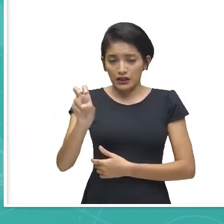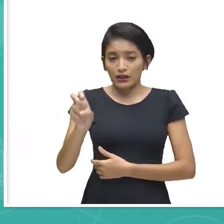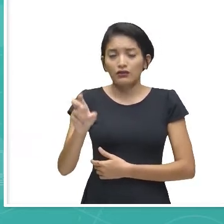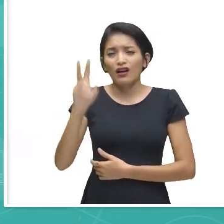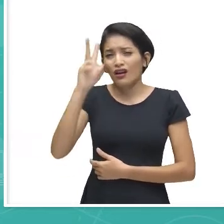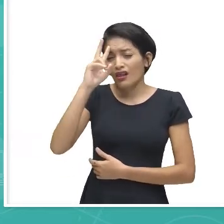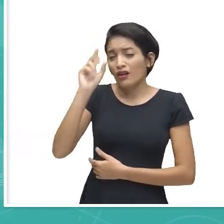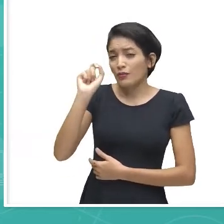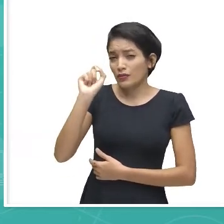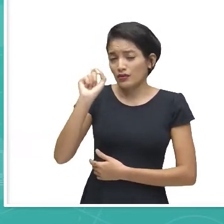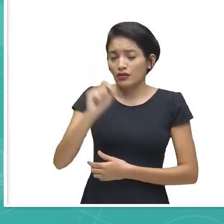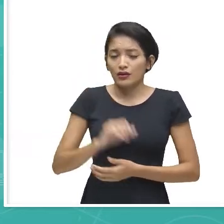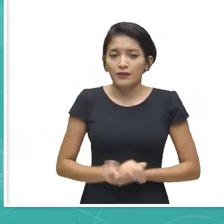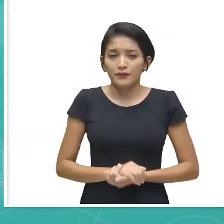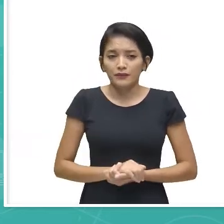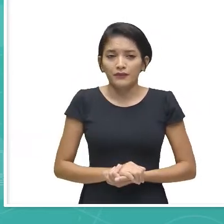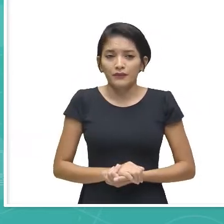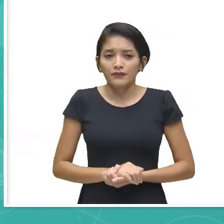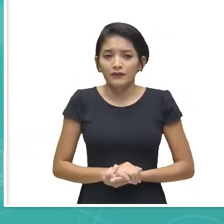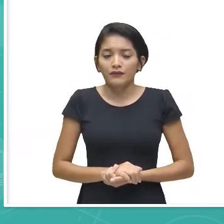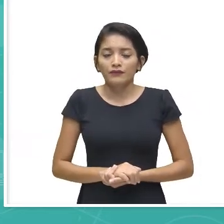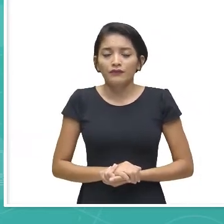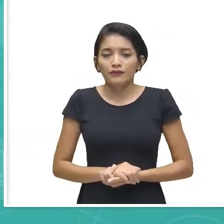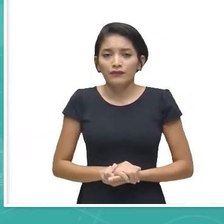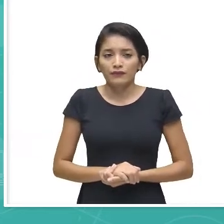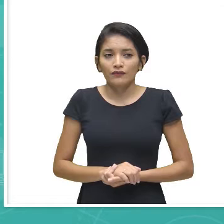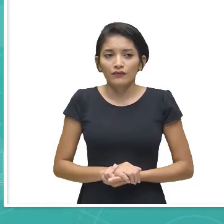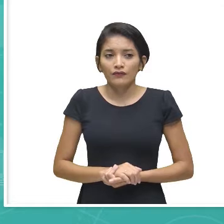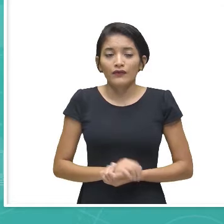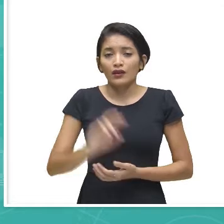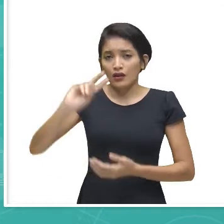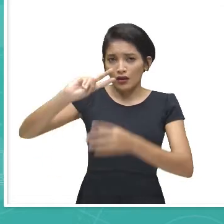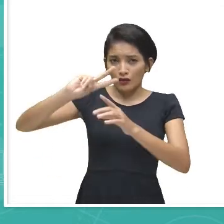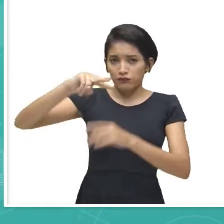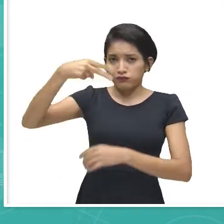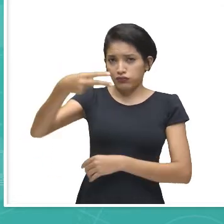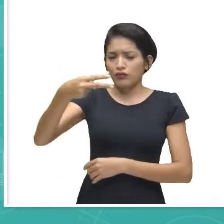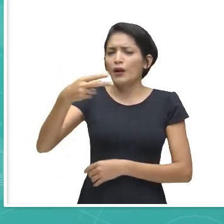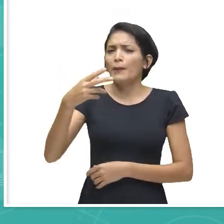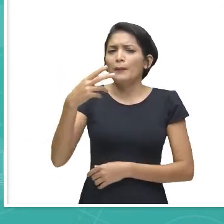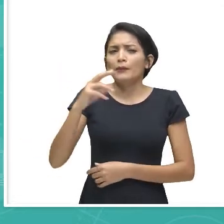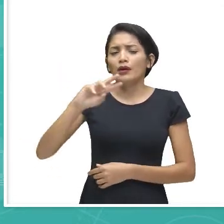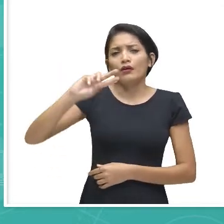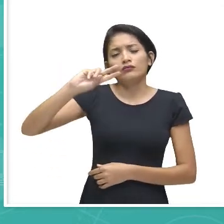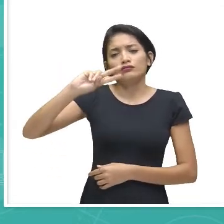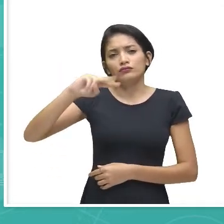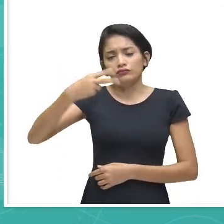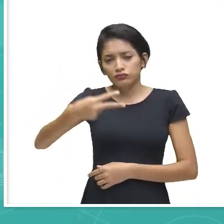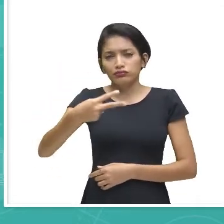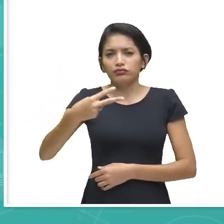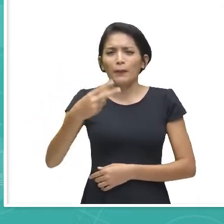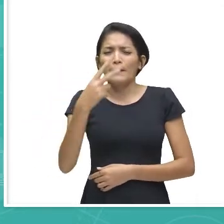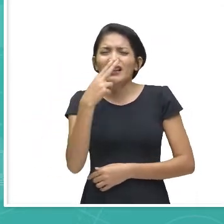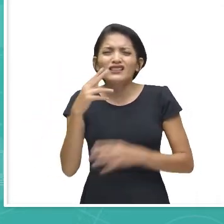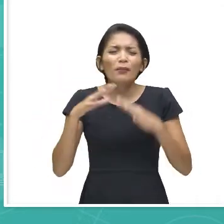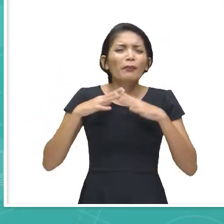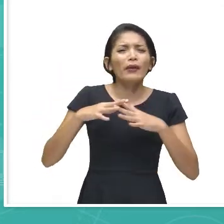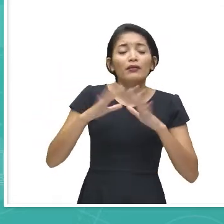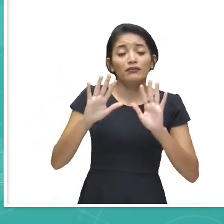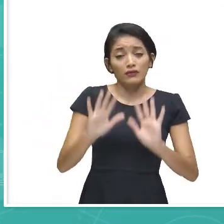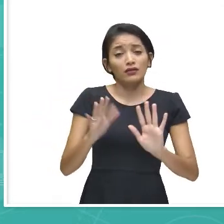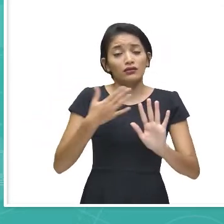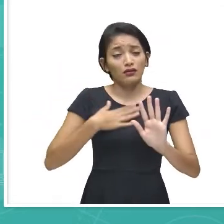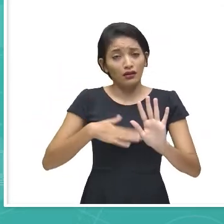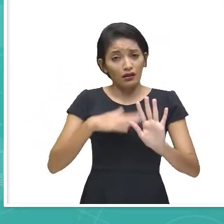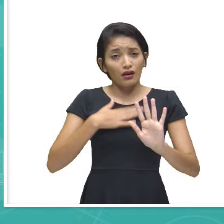fórmula ele está dizendo o quê? Ao quadrado. Na nossa cabeça isso parece um bicho, né? De sete cabeças. Mas vamos